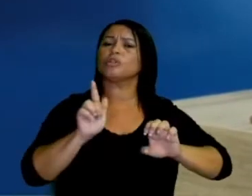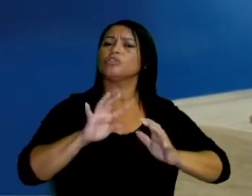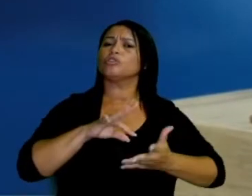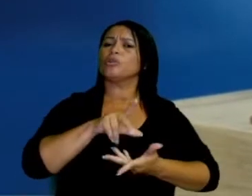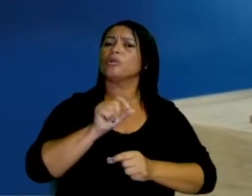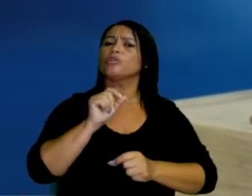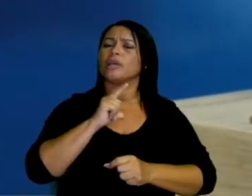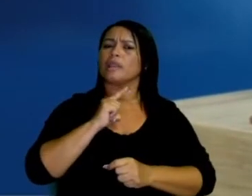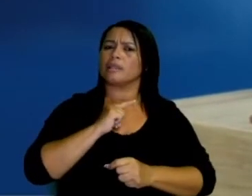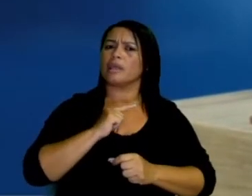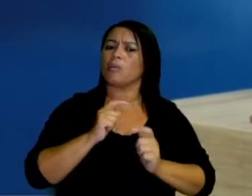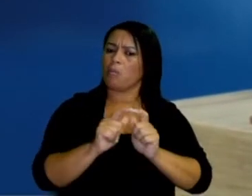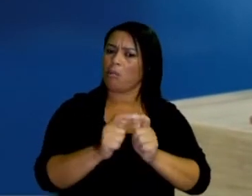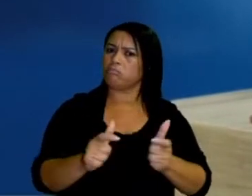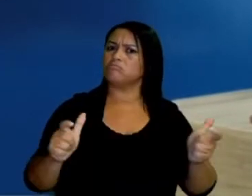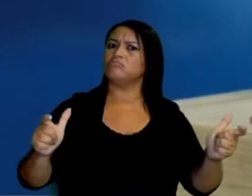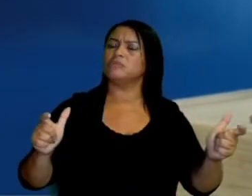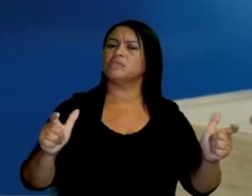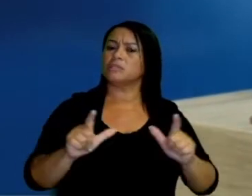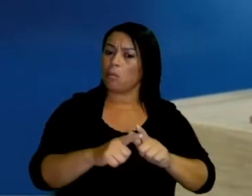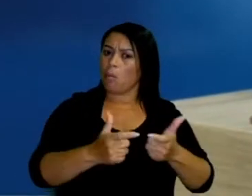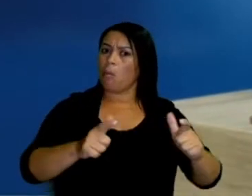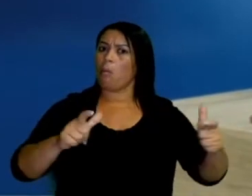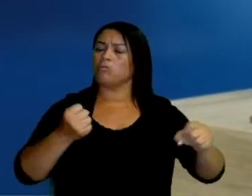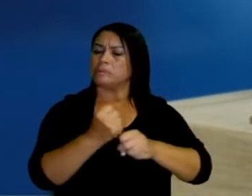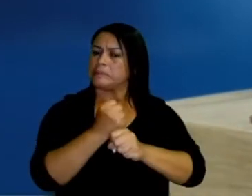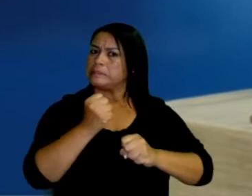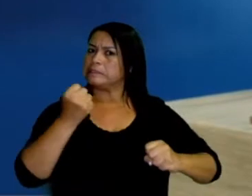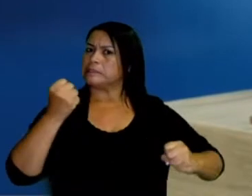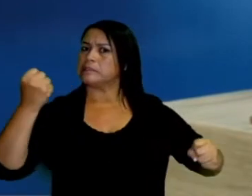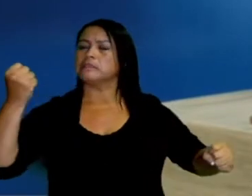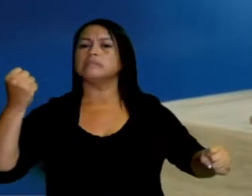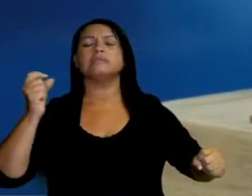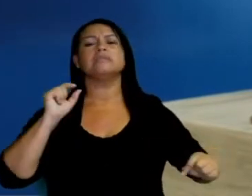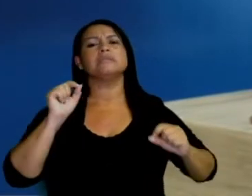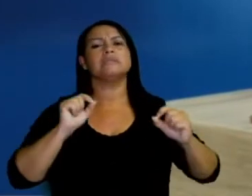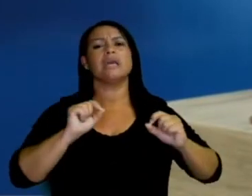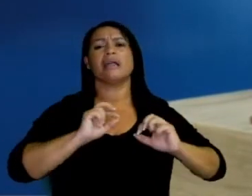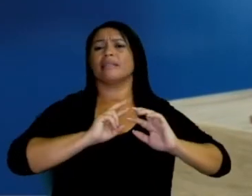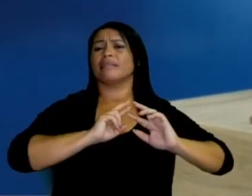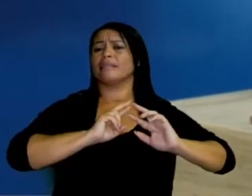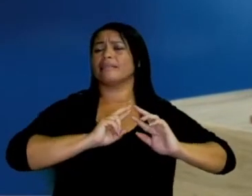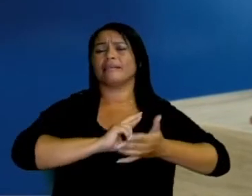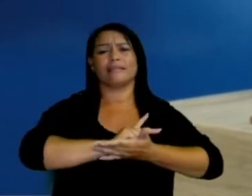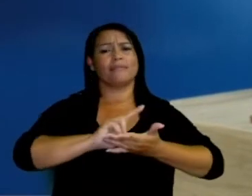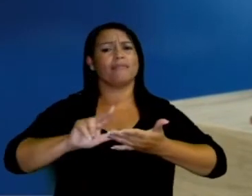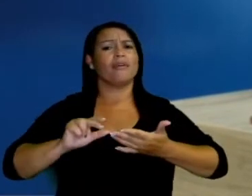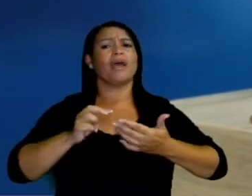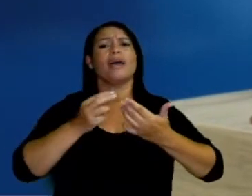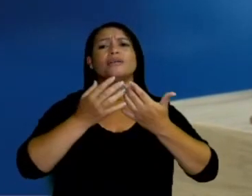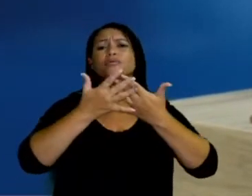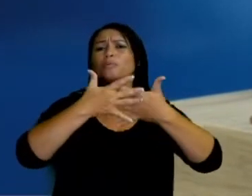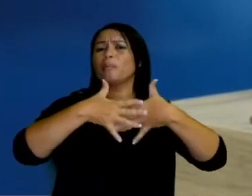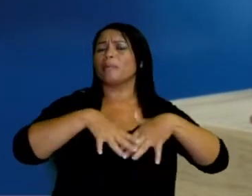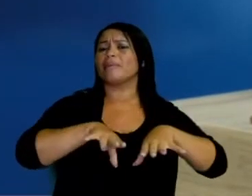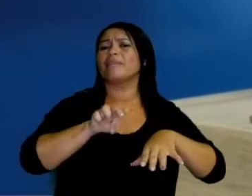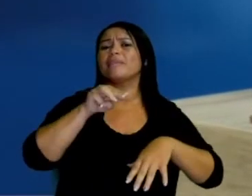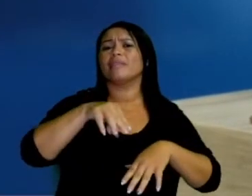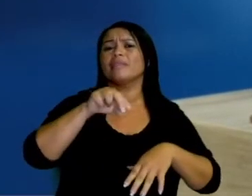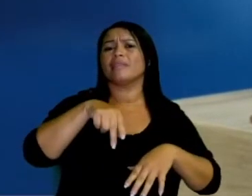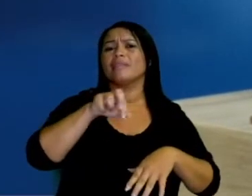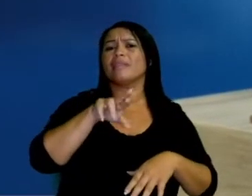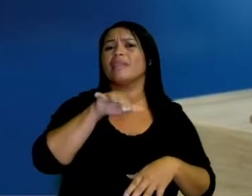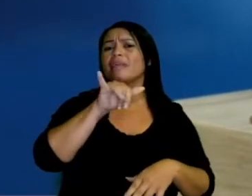uma abundância, vai ser abundante em muitos aspectos aí, recursos minerais diversos, né, e esses recursos são